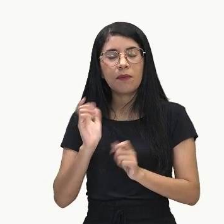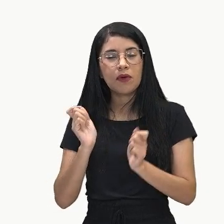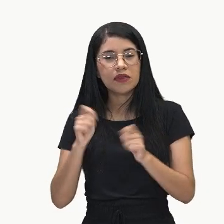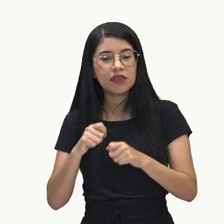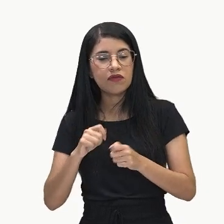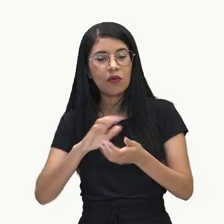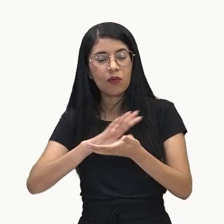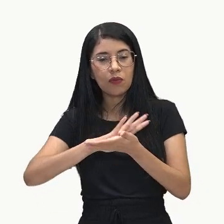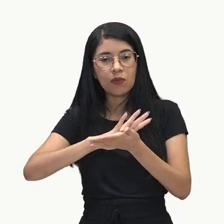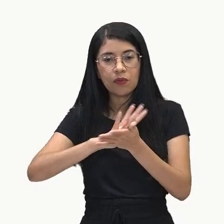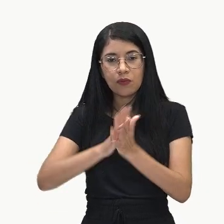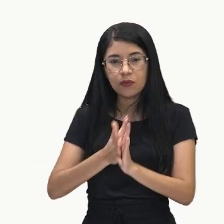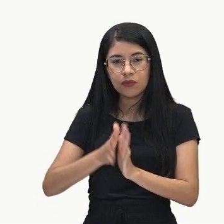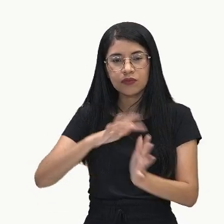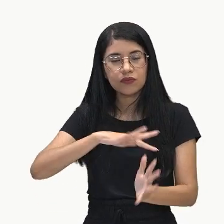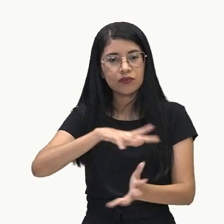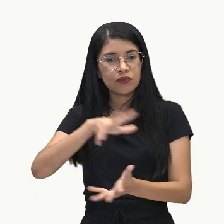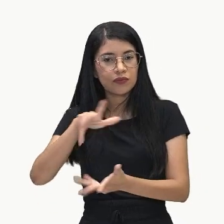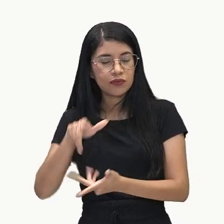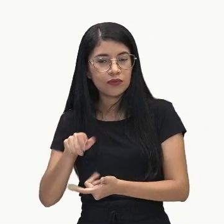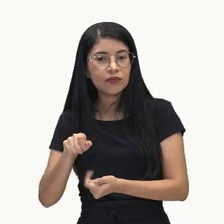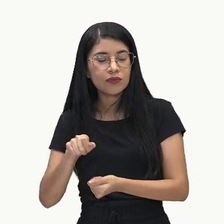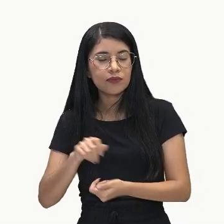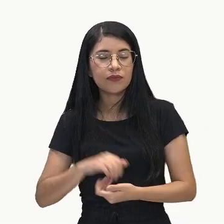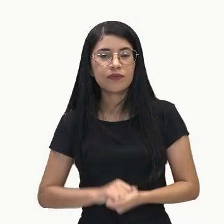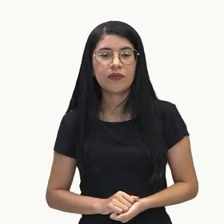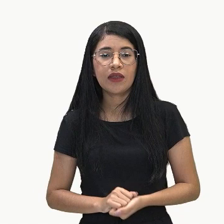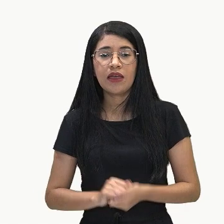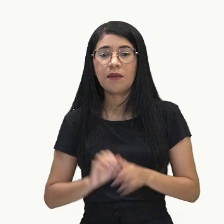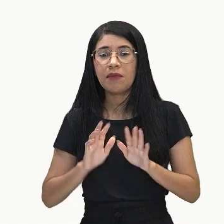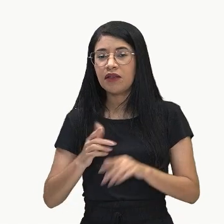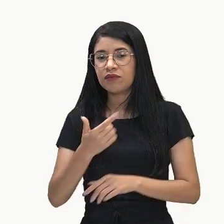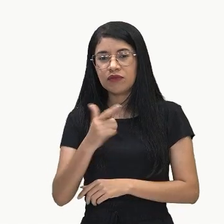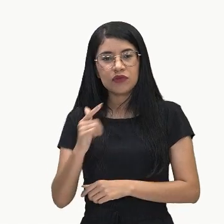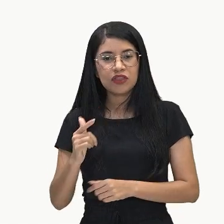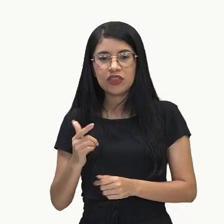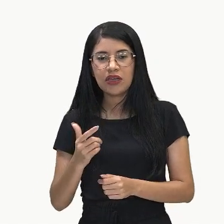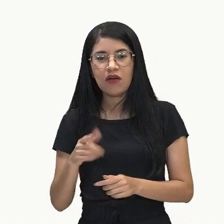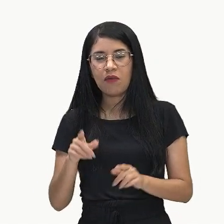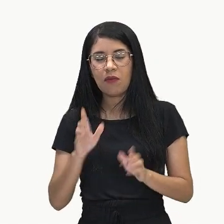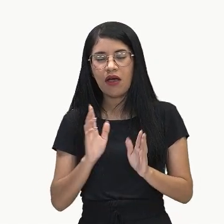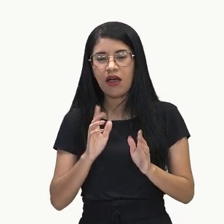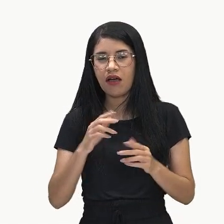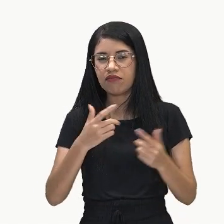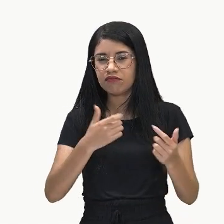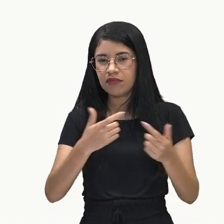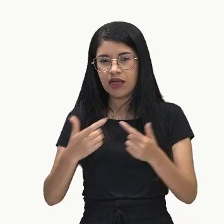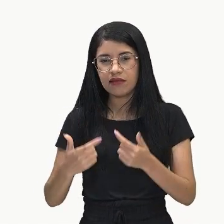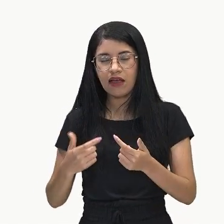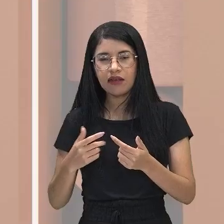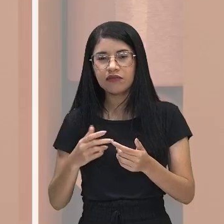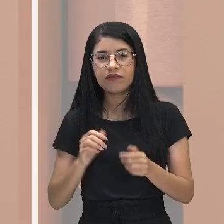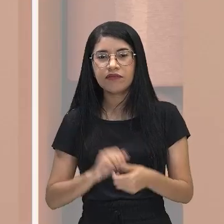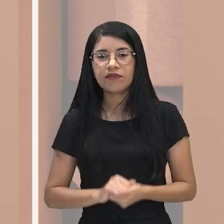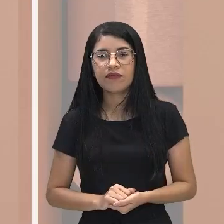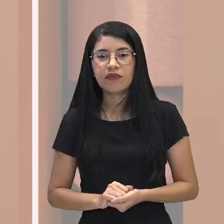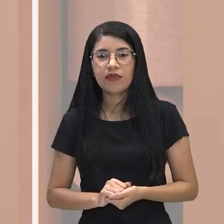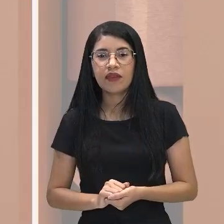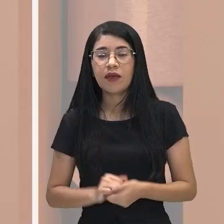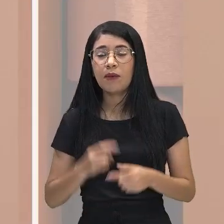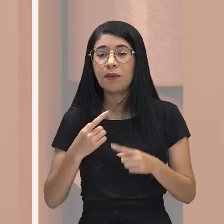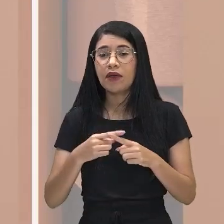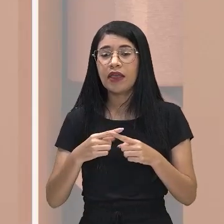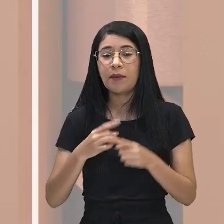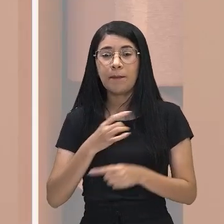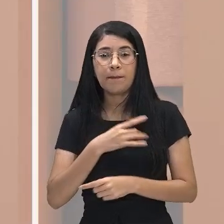com o planeta por inteiro, não houve uma batalha específica entre esses dois blocos, justamente porque um temia